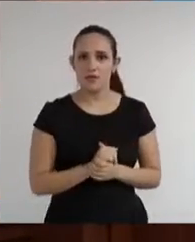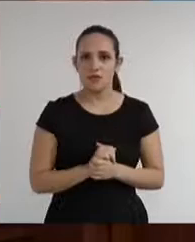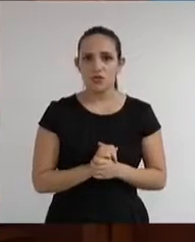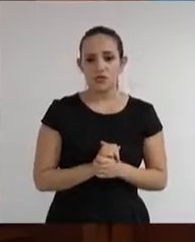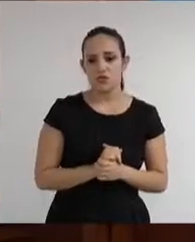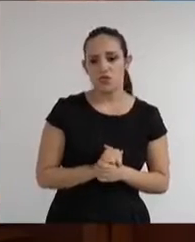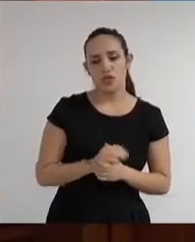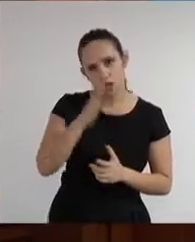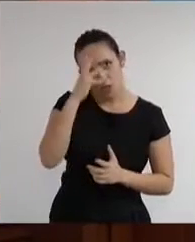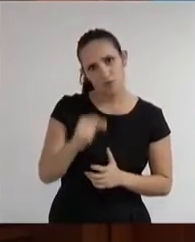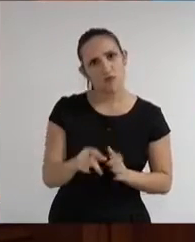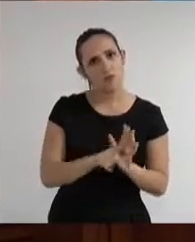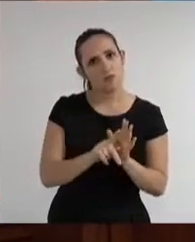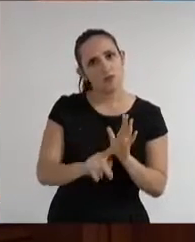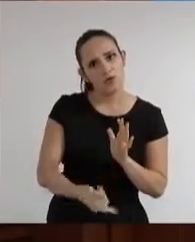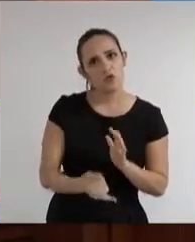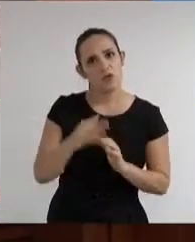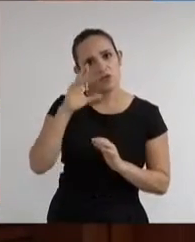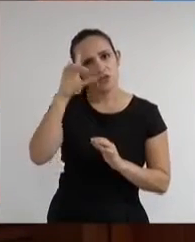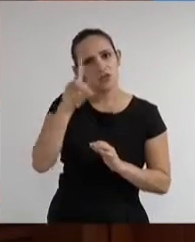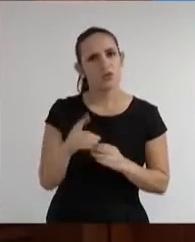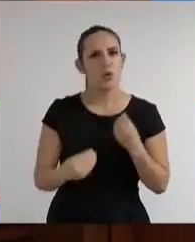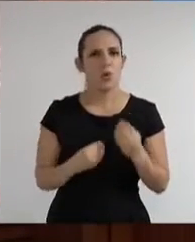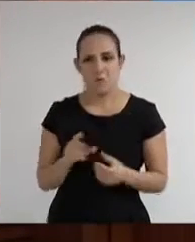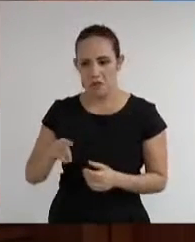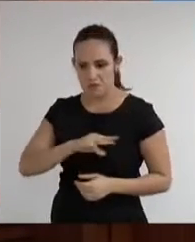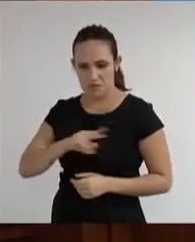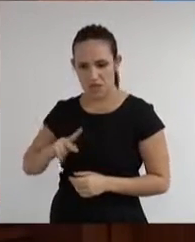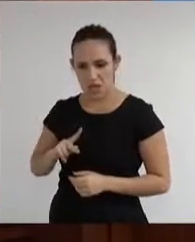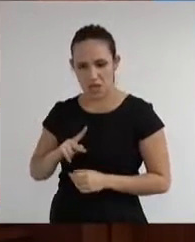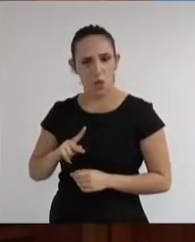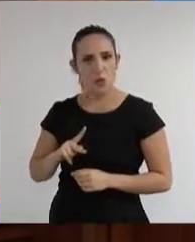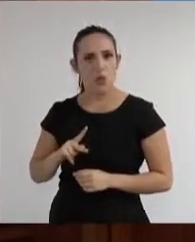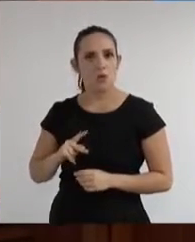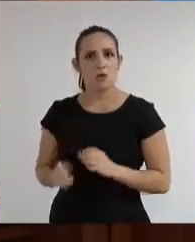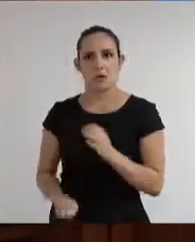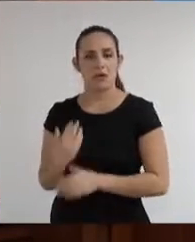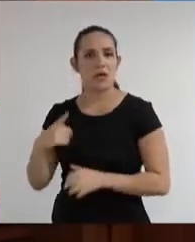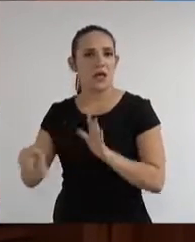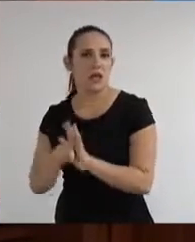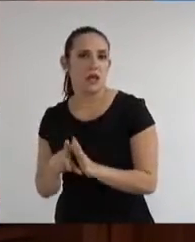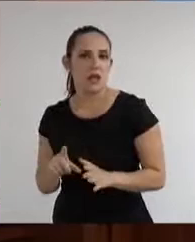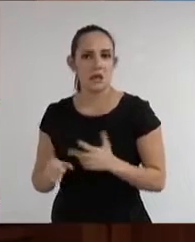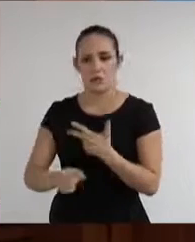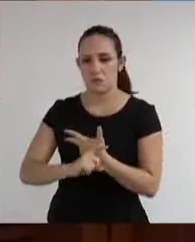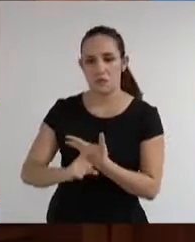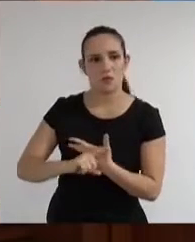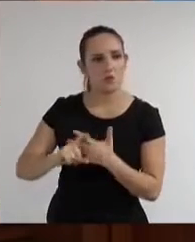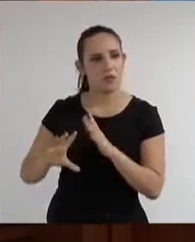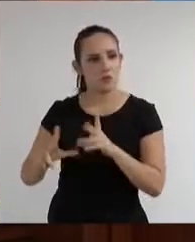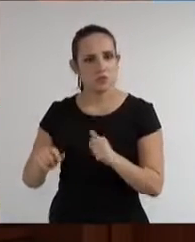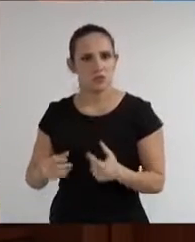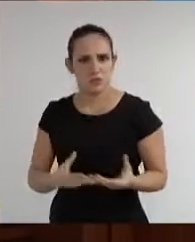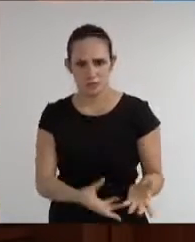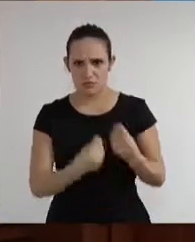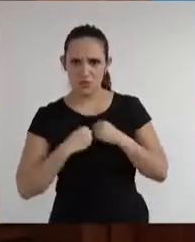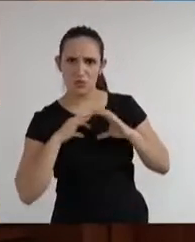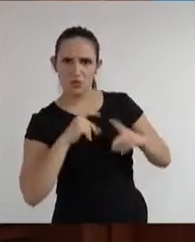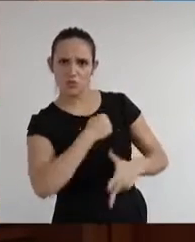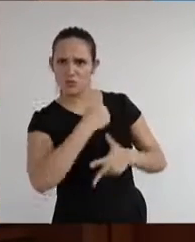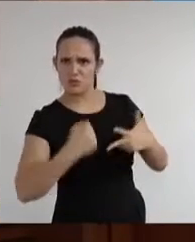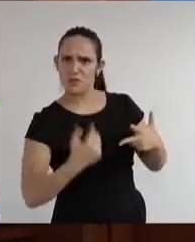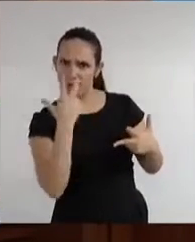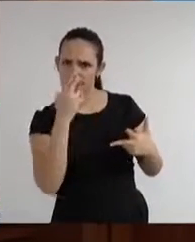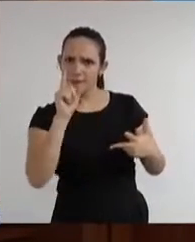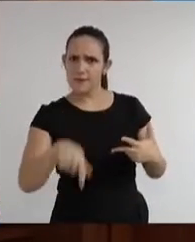os legislativos, então, e o Ministério Público vai legislar, vai definir, a magistratura dá uma canetada e define tudo. É o caminho que a gente está